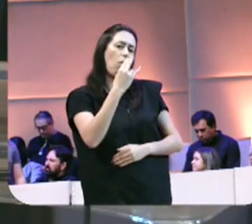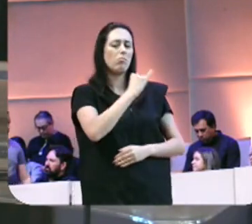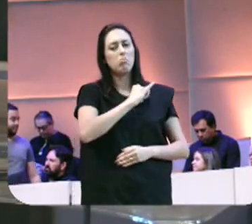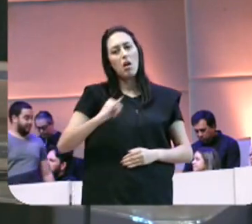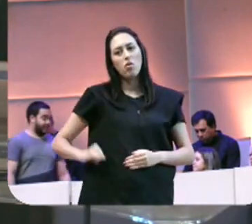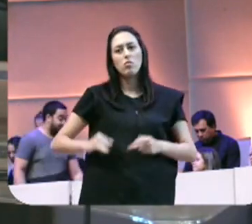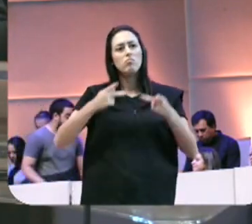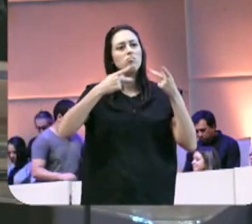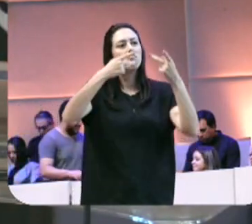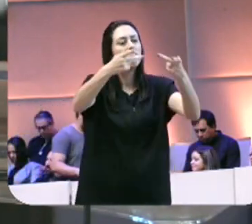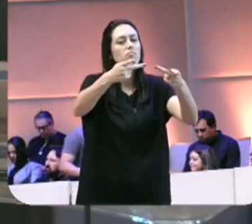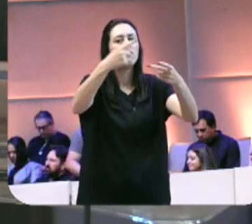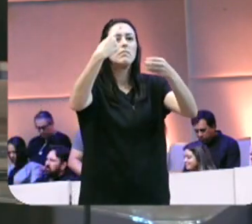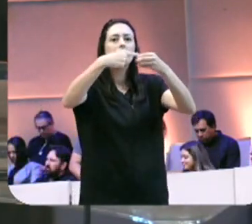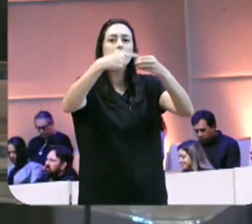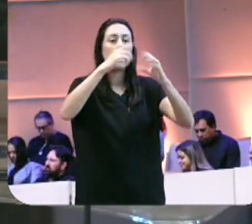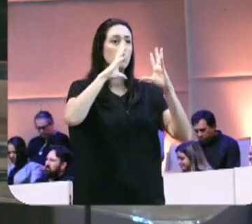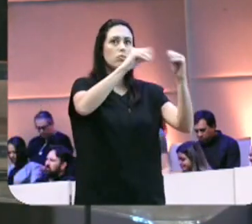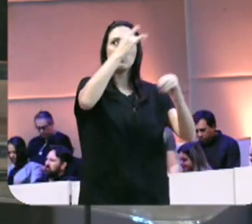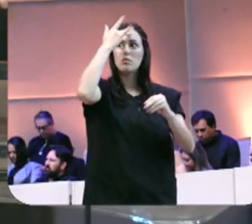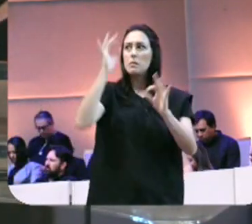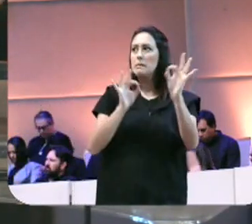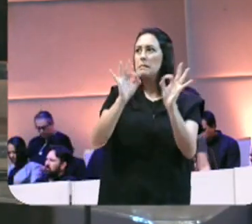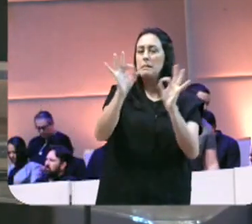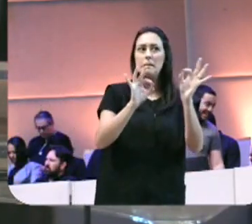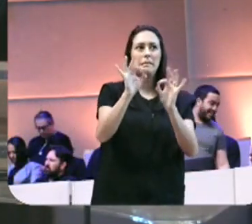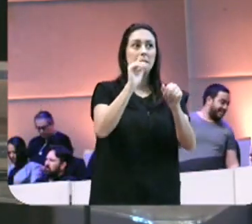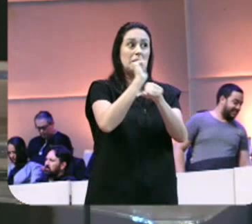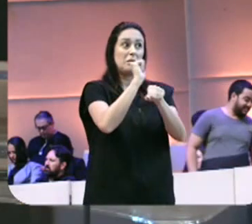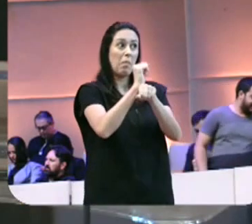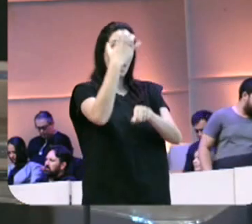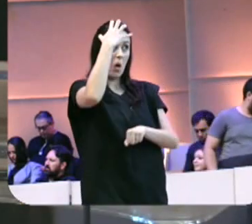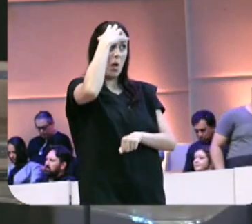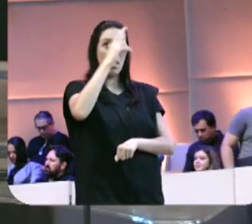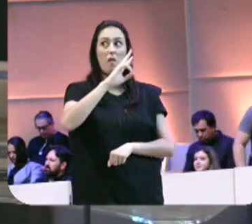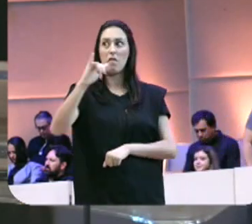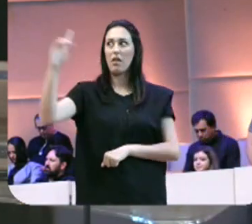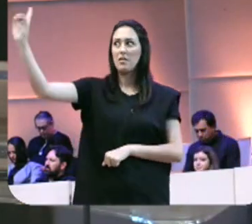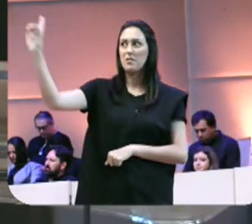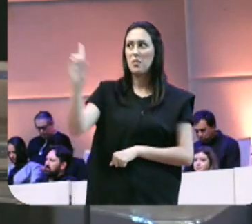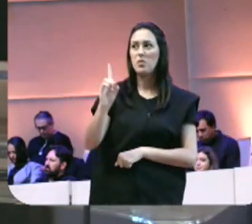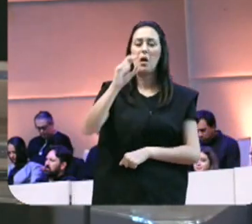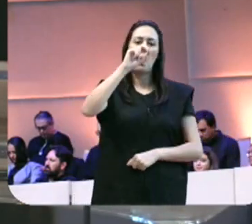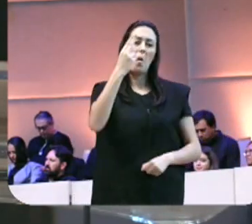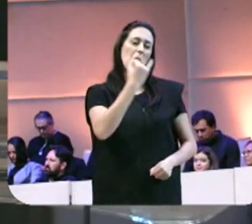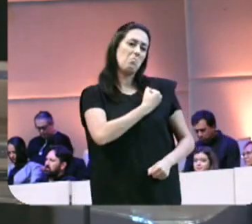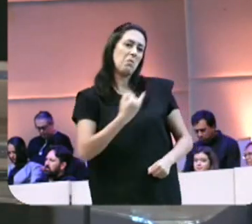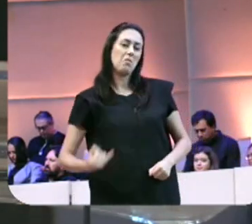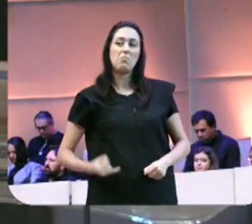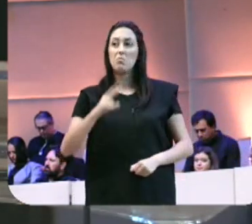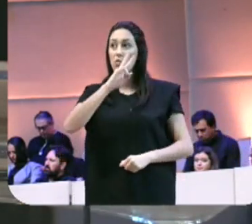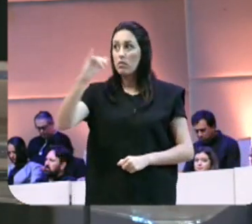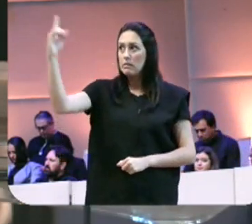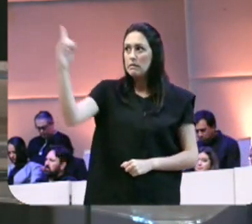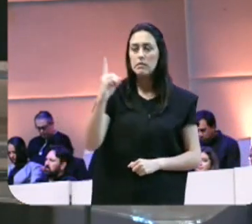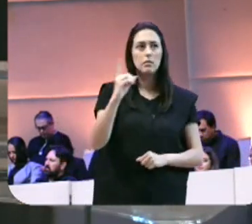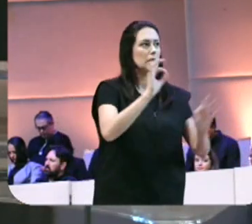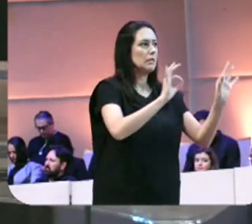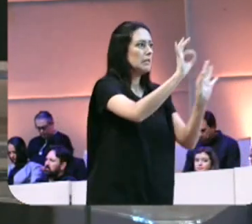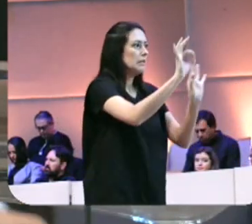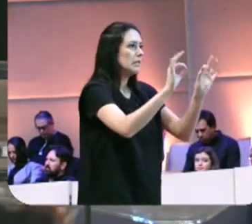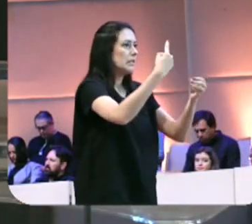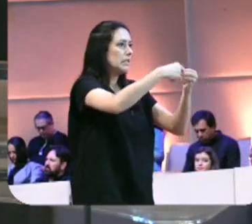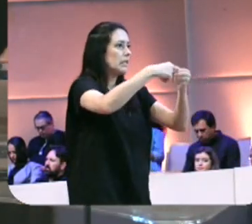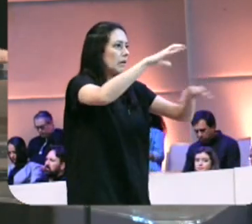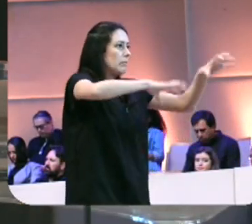aquela comunidade se preparava, se organizava para a epifania do imperador, do rei, para a presença, para a chegada do